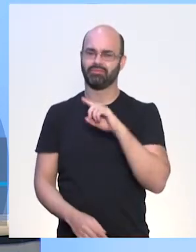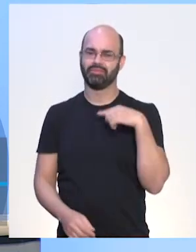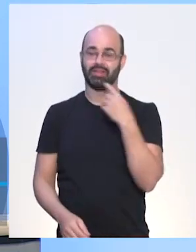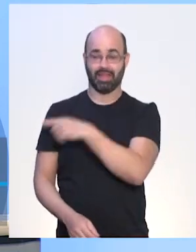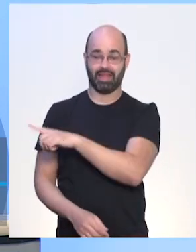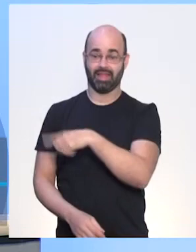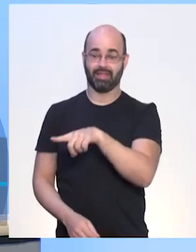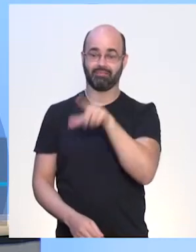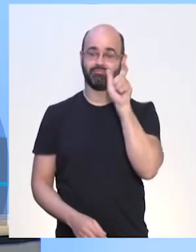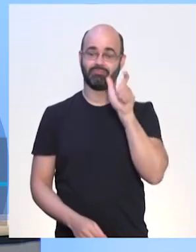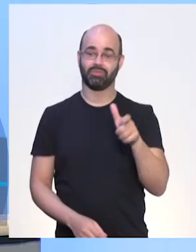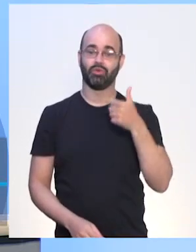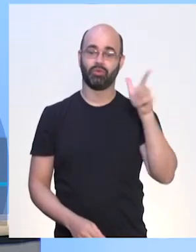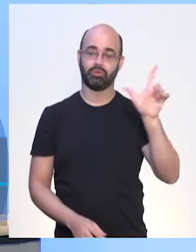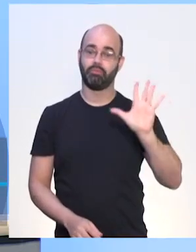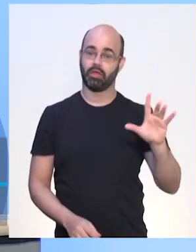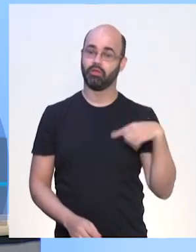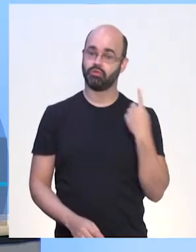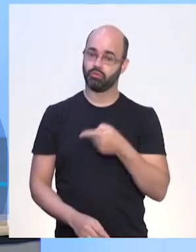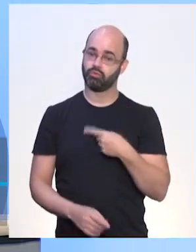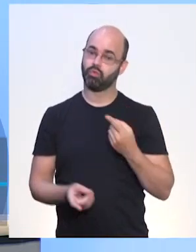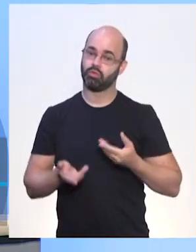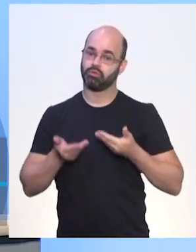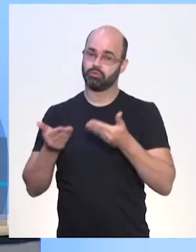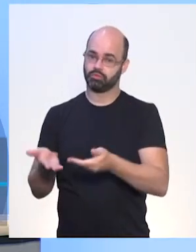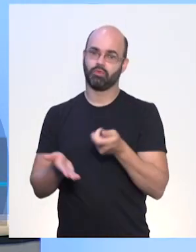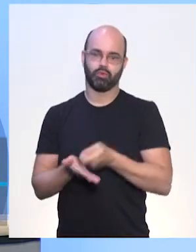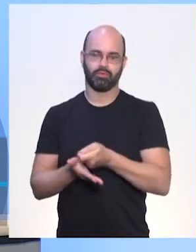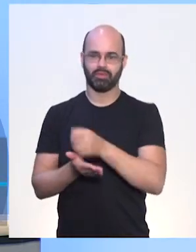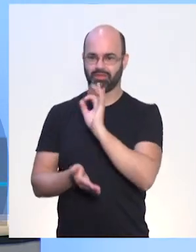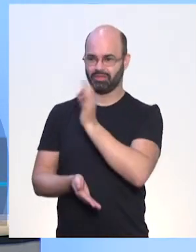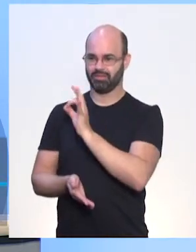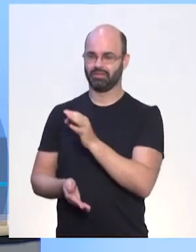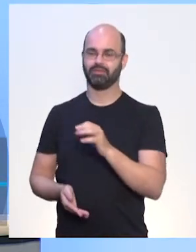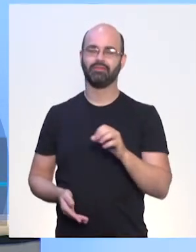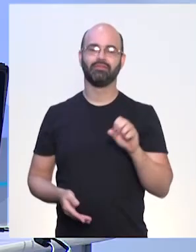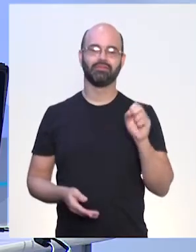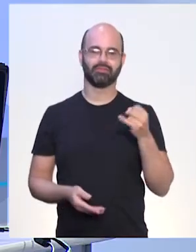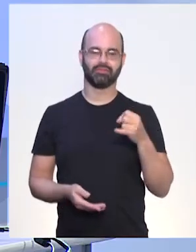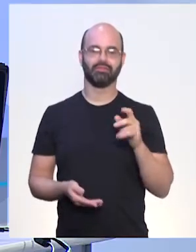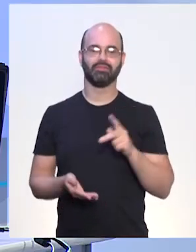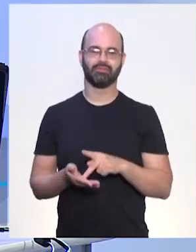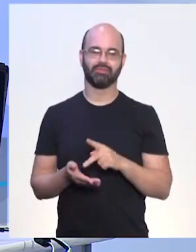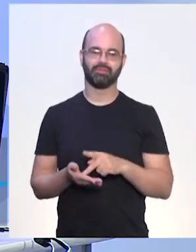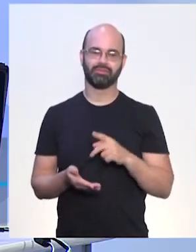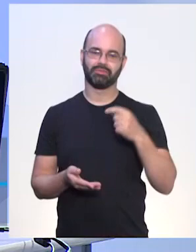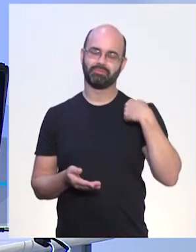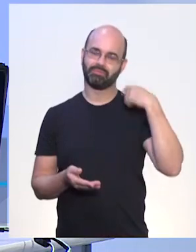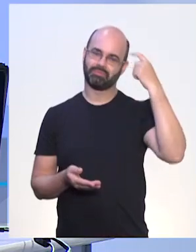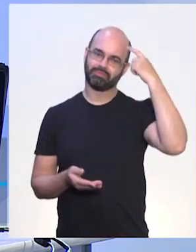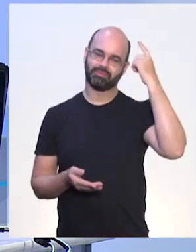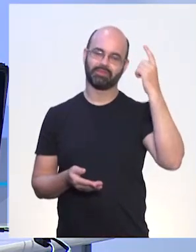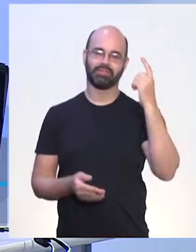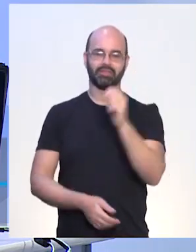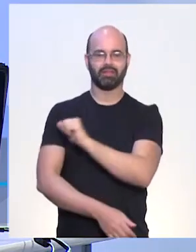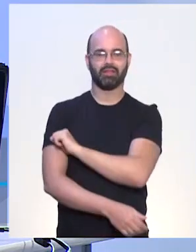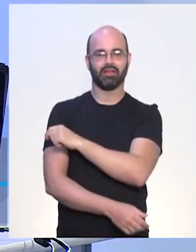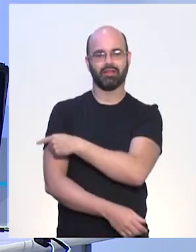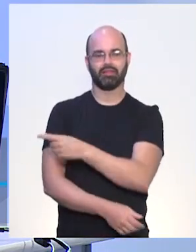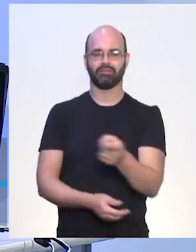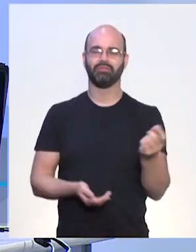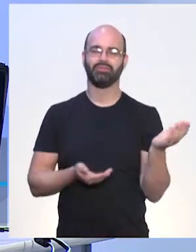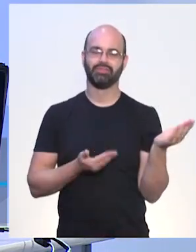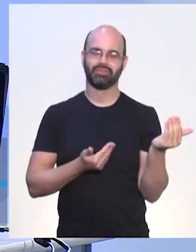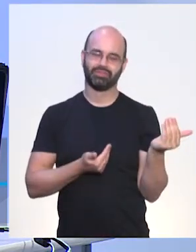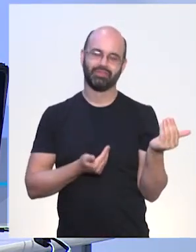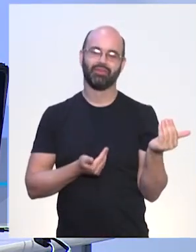outros interesses mas nós temos a obrigação de oferecer né Janaína Eu Acredito até professora que os nossos estudantes eles por serem